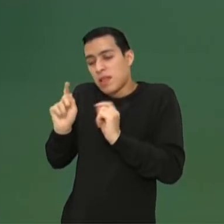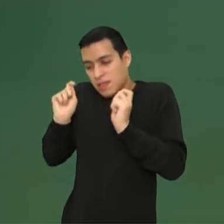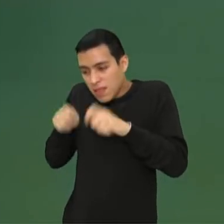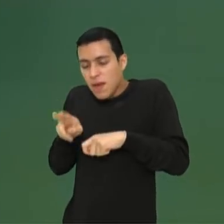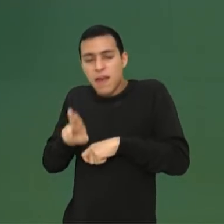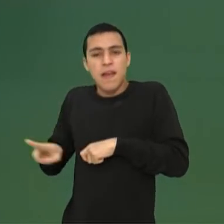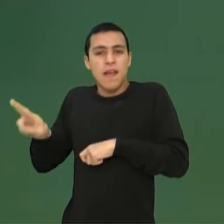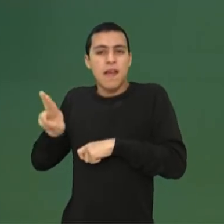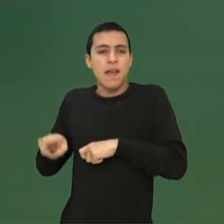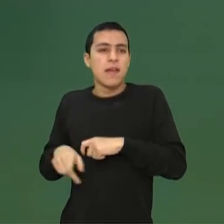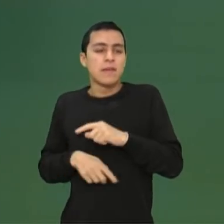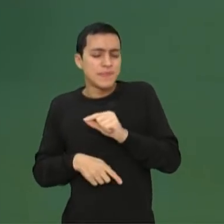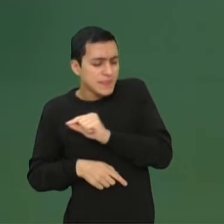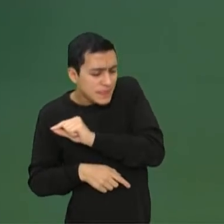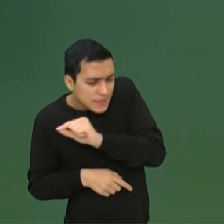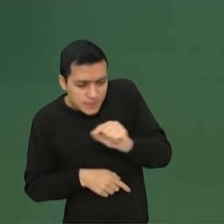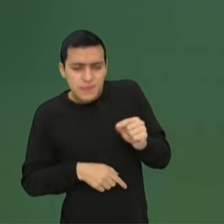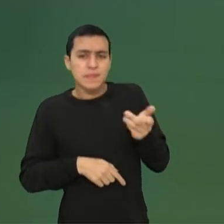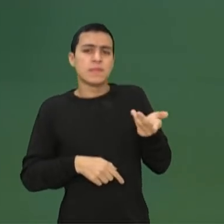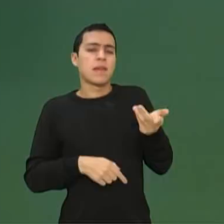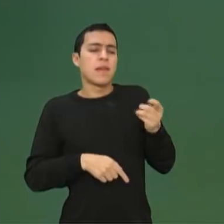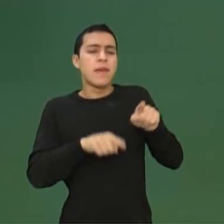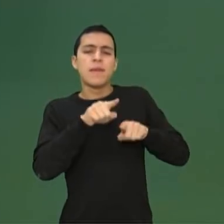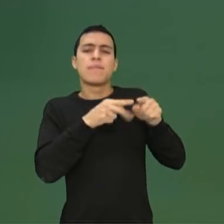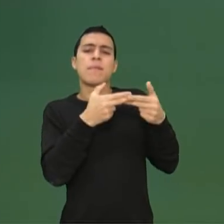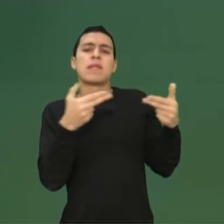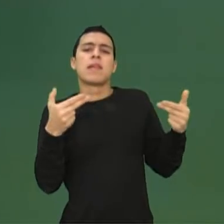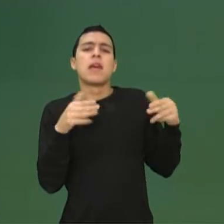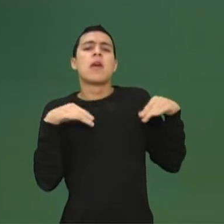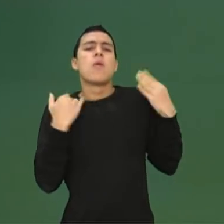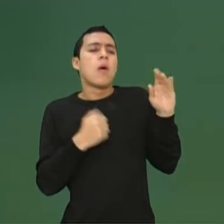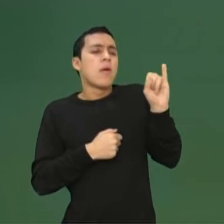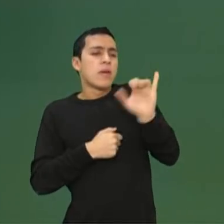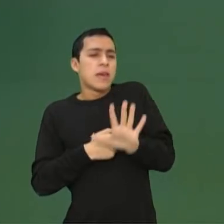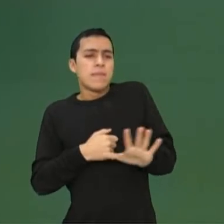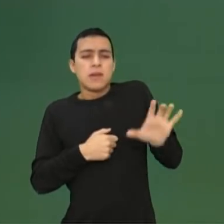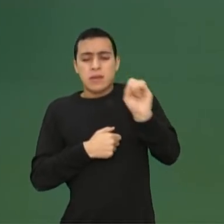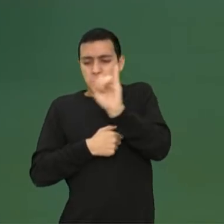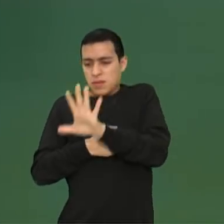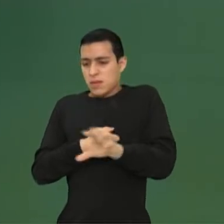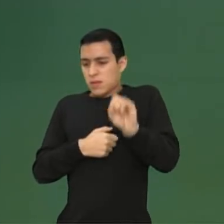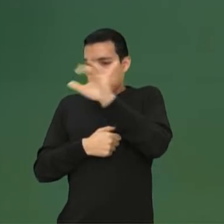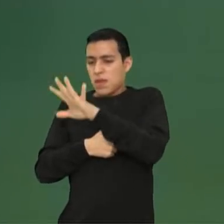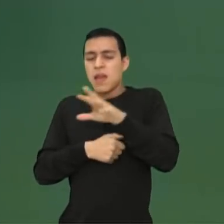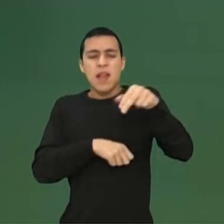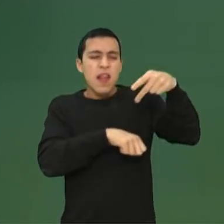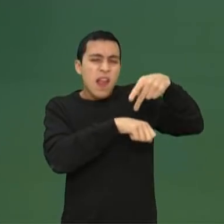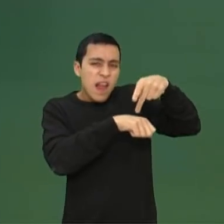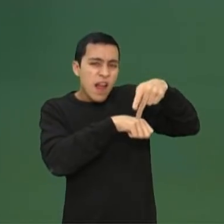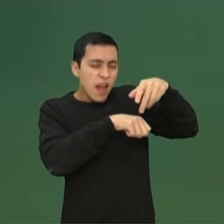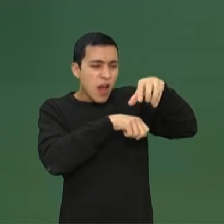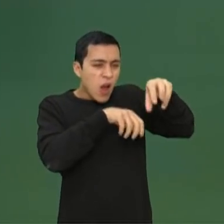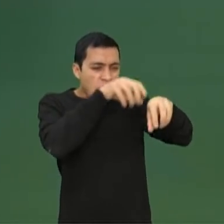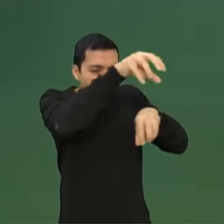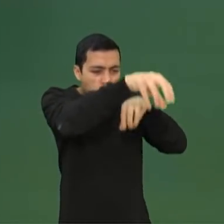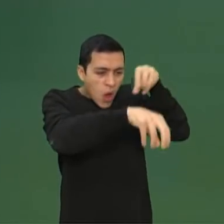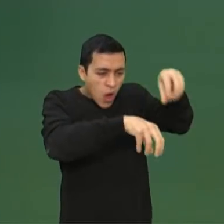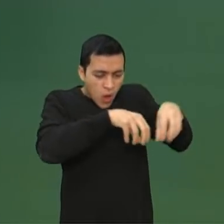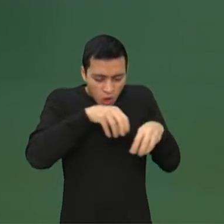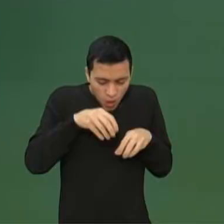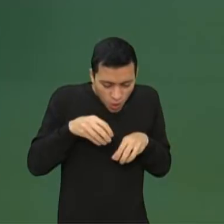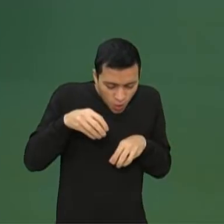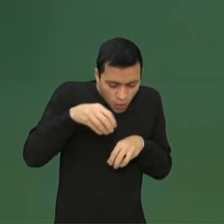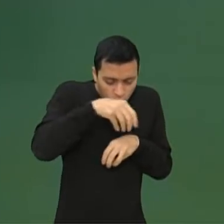comigo, quem é a matéria dessas três imagens? A pepita de ouro, né? Eu extraí ela da